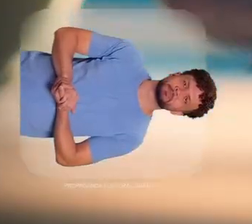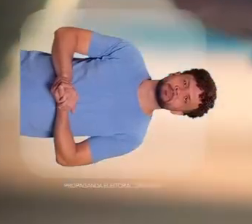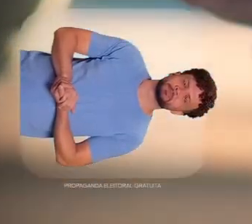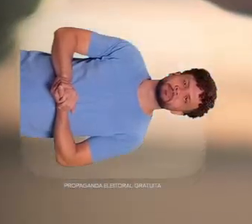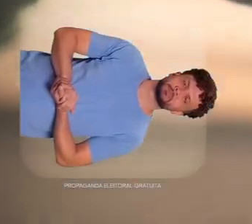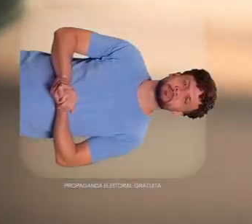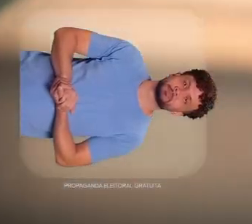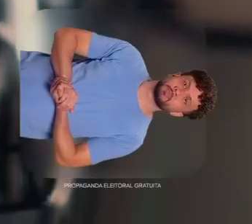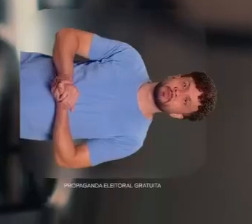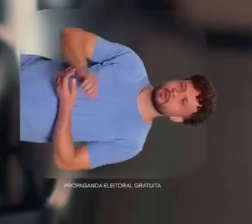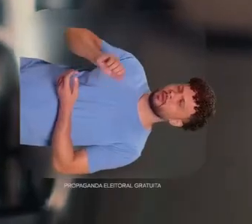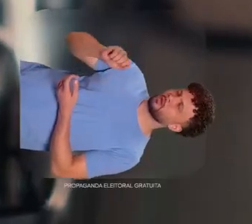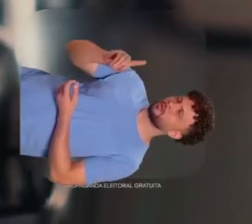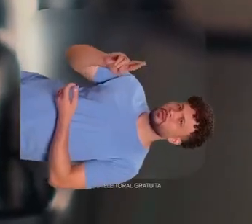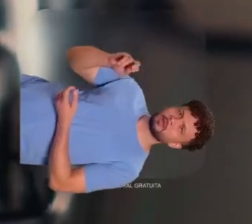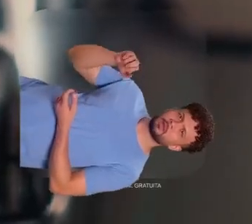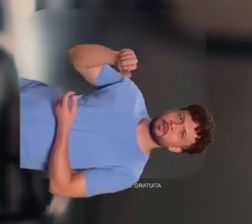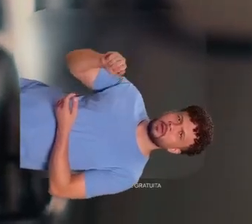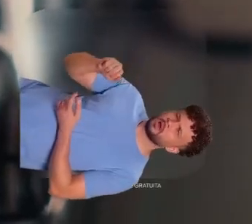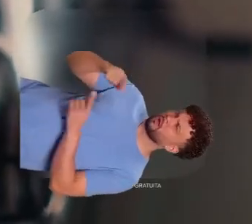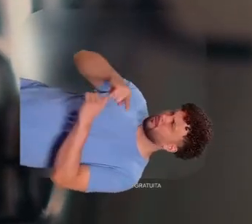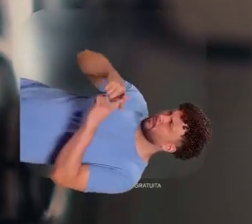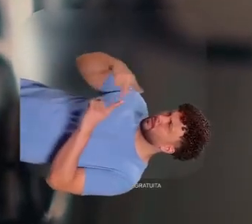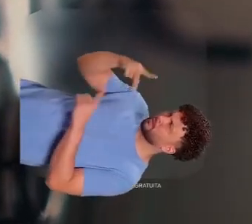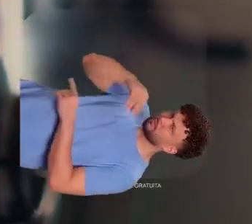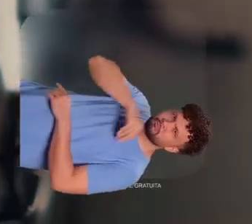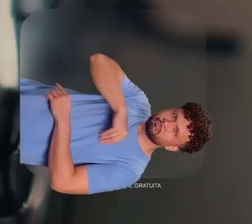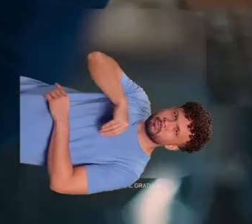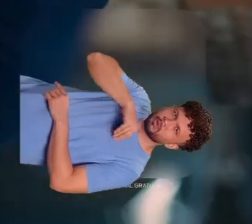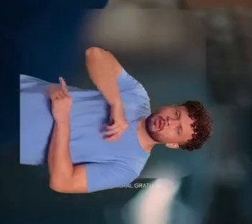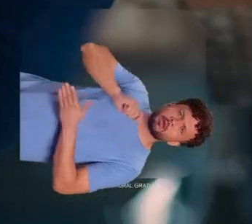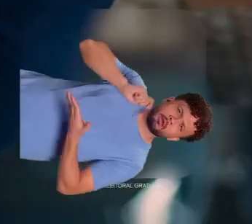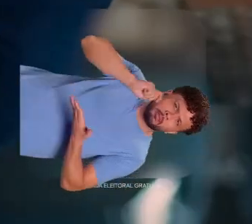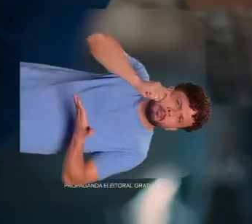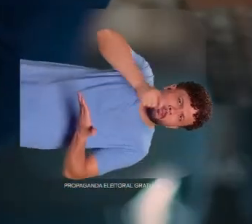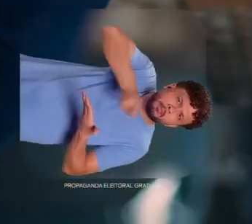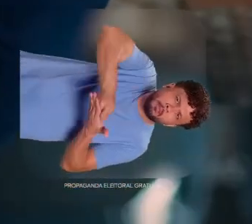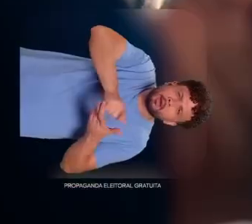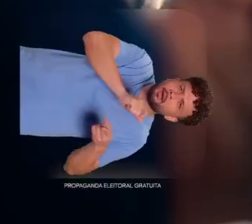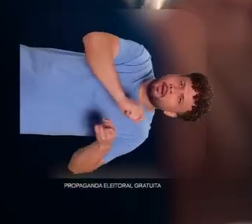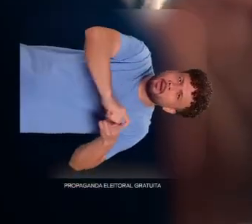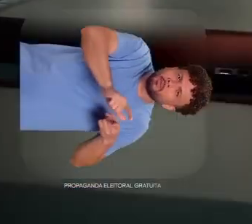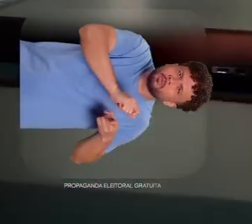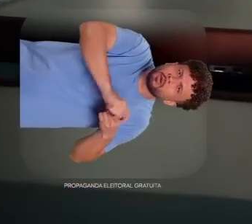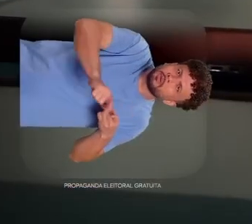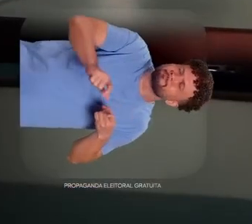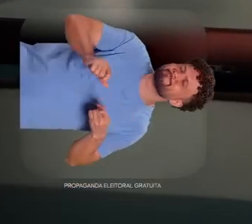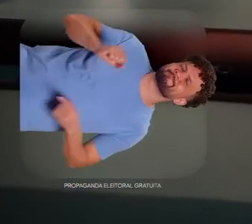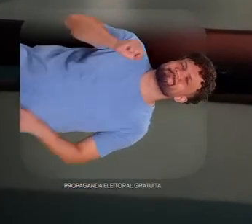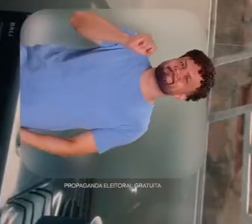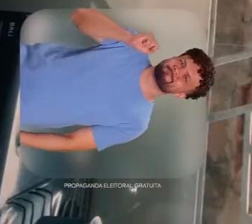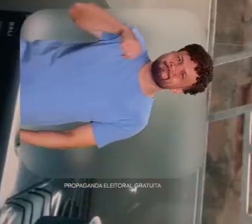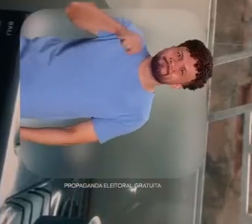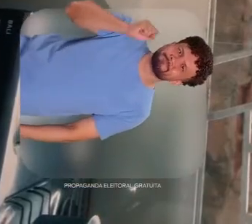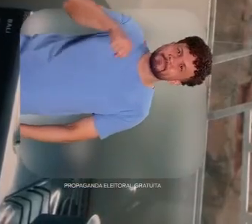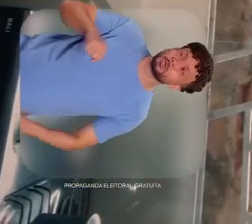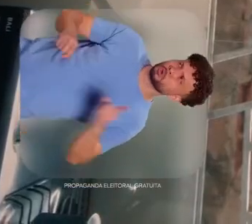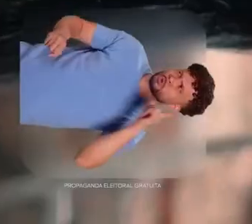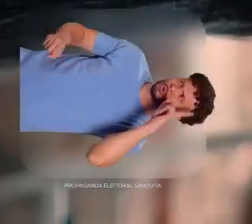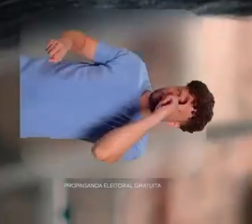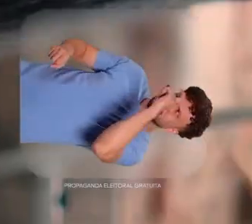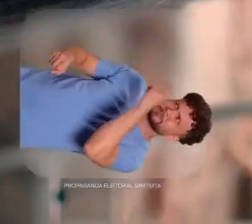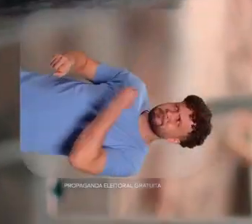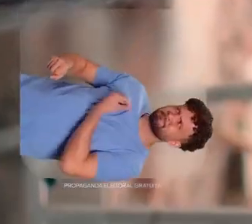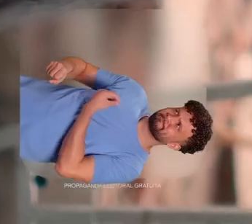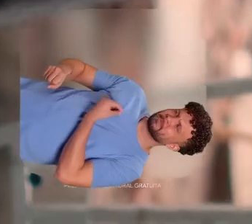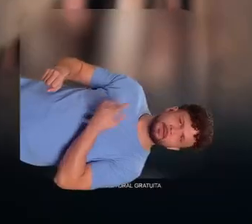Adriana, mais da metade da sua renda você gasta pagando aluguel. Sim. Isso dificulta muito a vida, né? Não